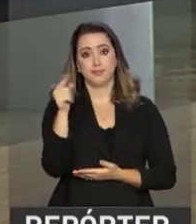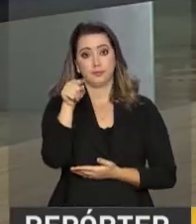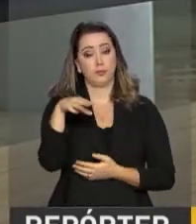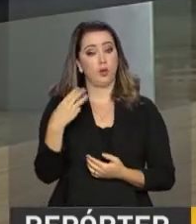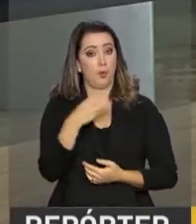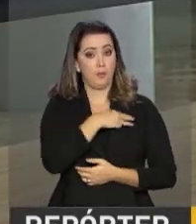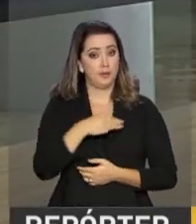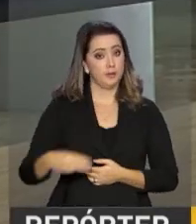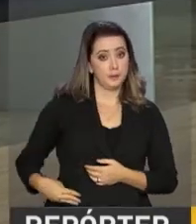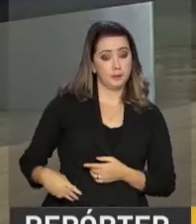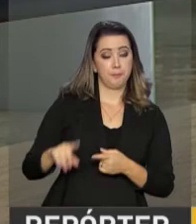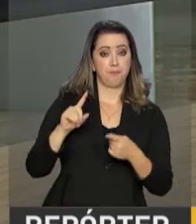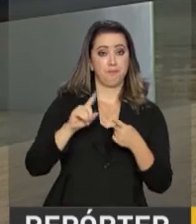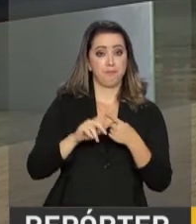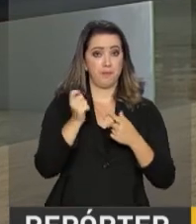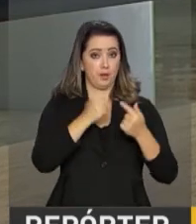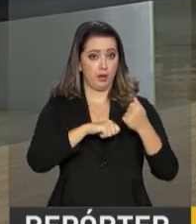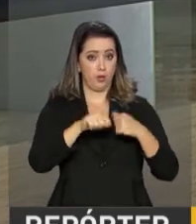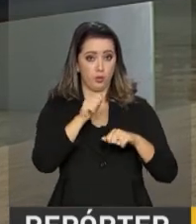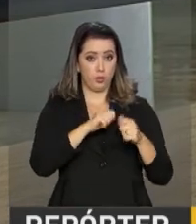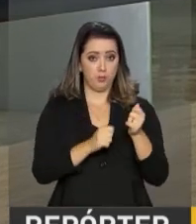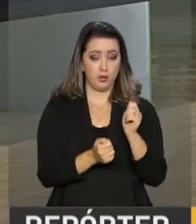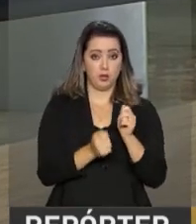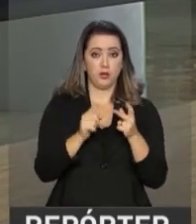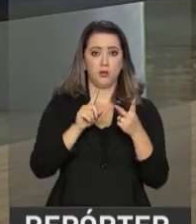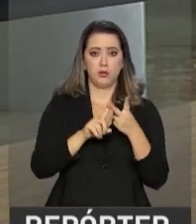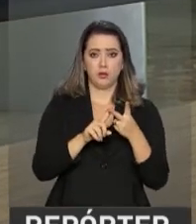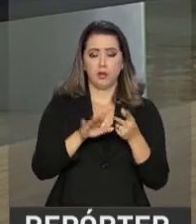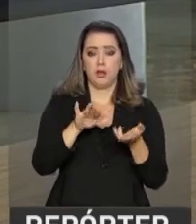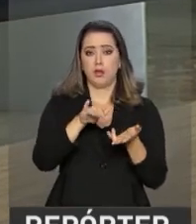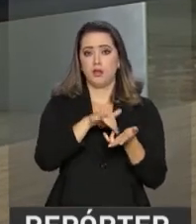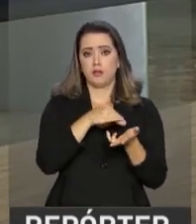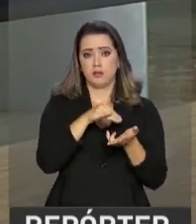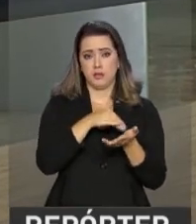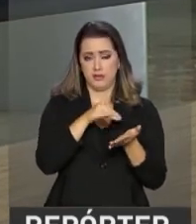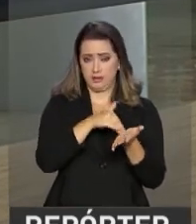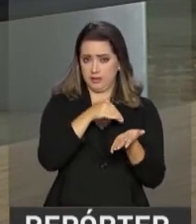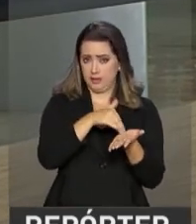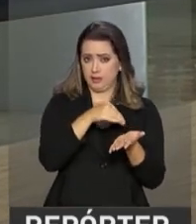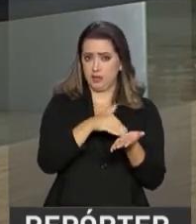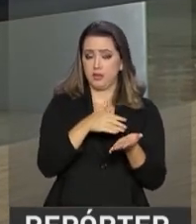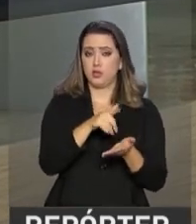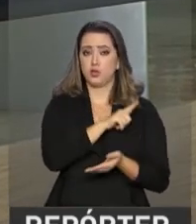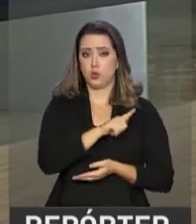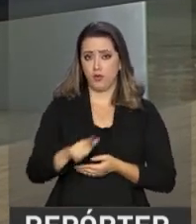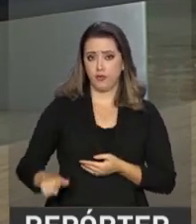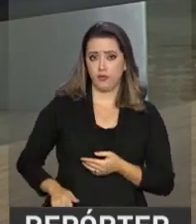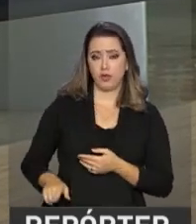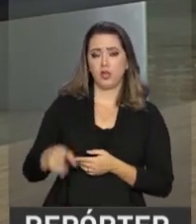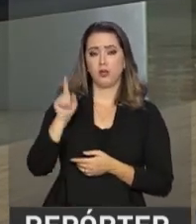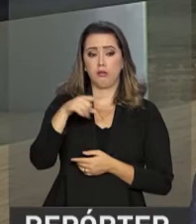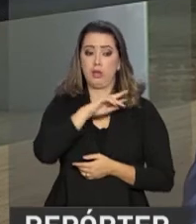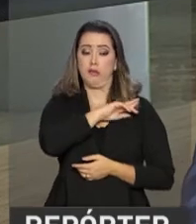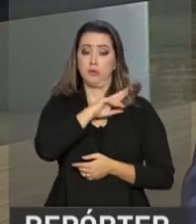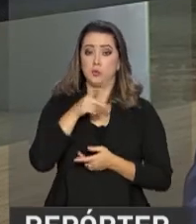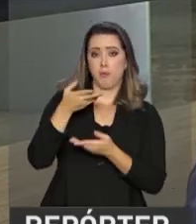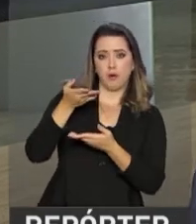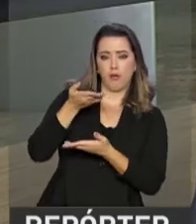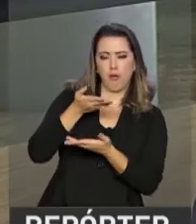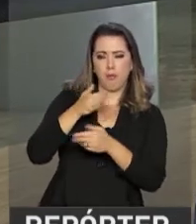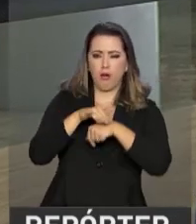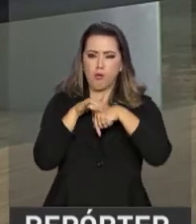fazenda e henrique meirelles e da secretaria de governo da presidência carlos marun que é o responsável pela articulação política do palácio do